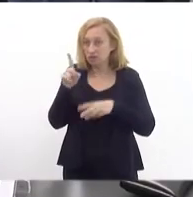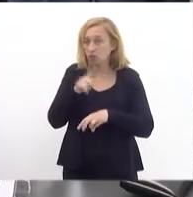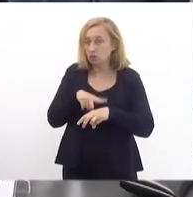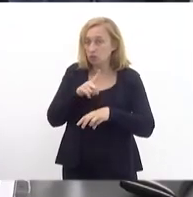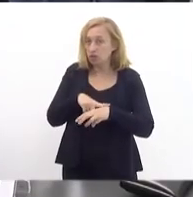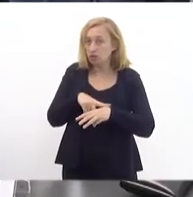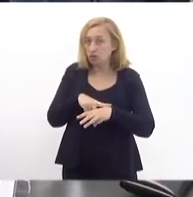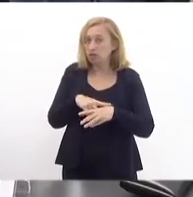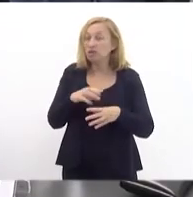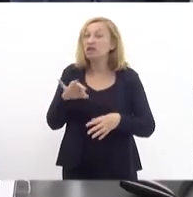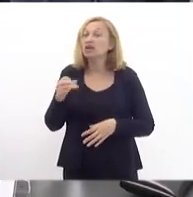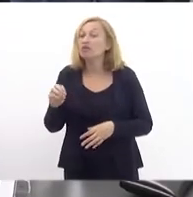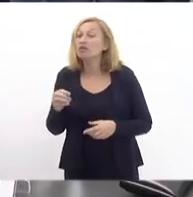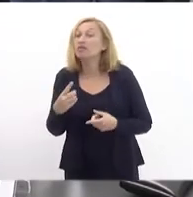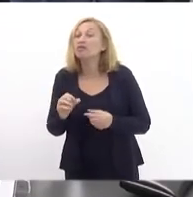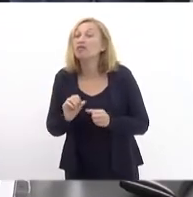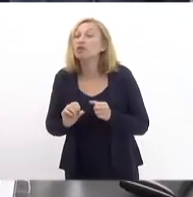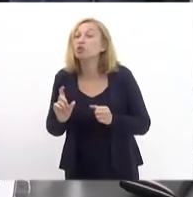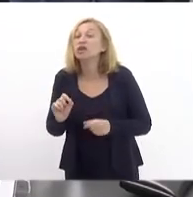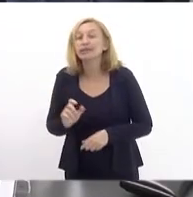em campo, faz o quê?